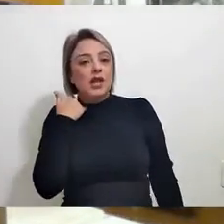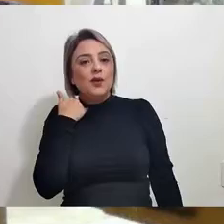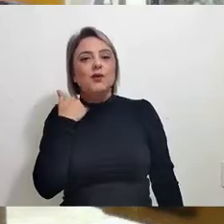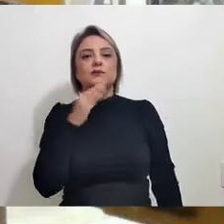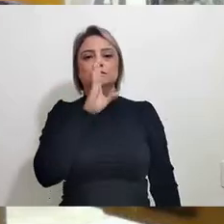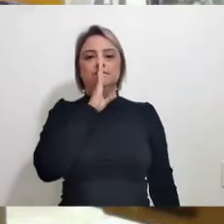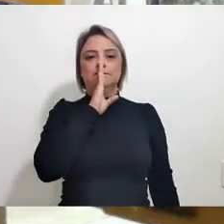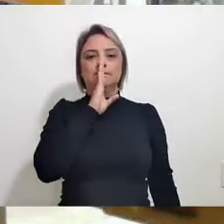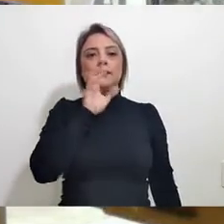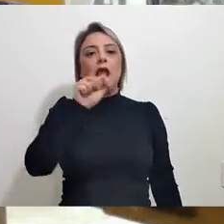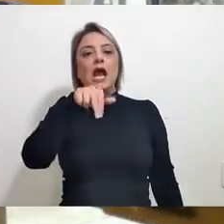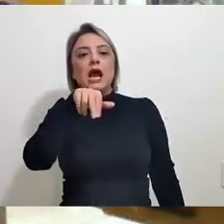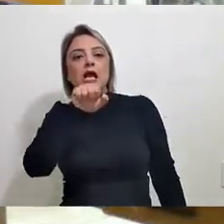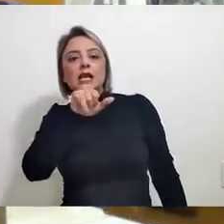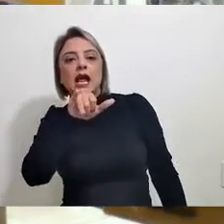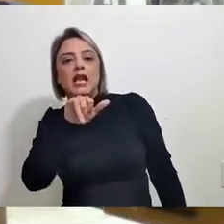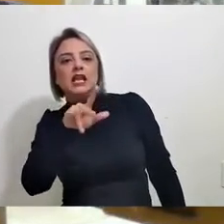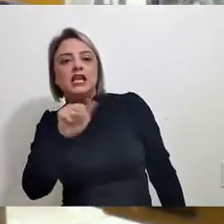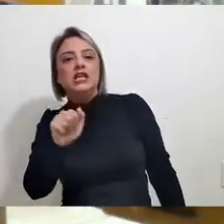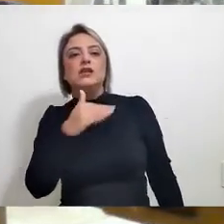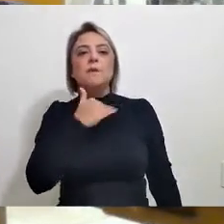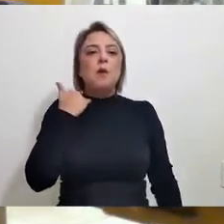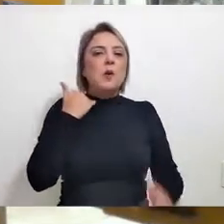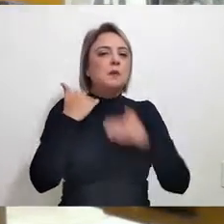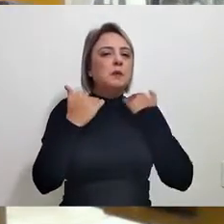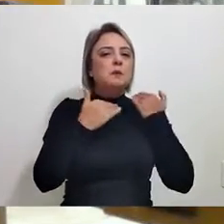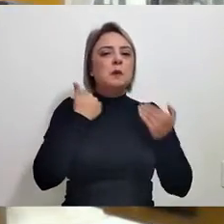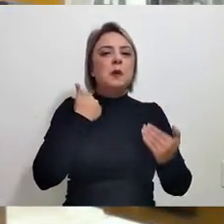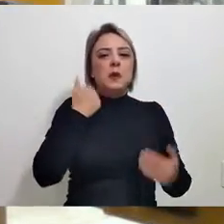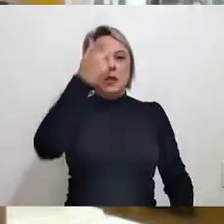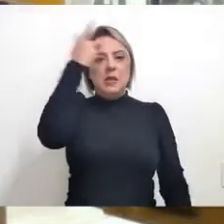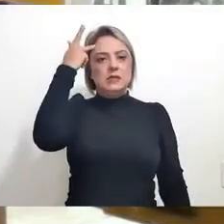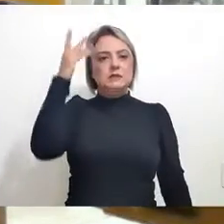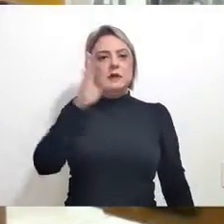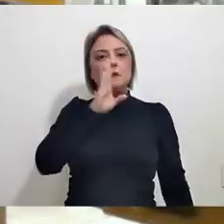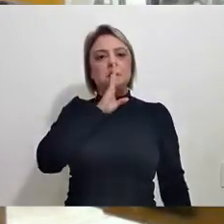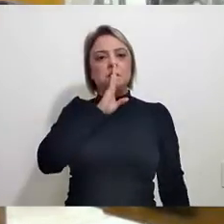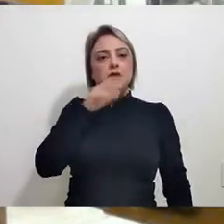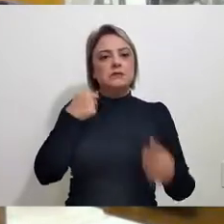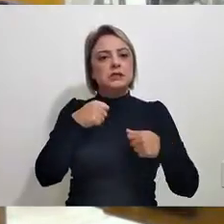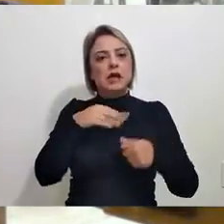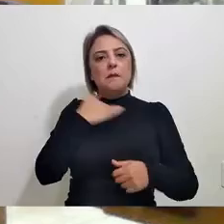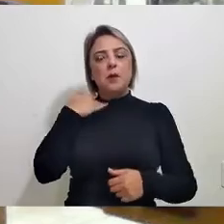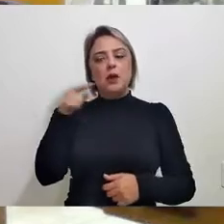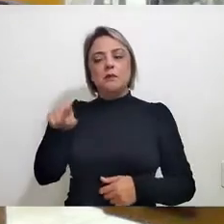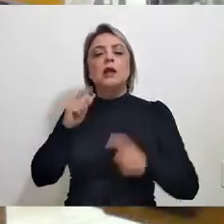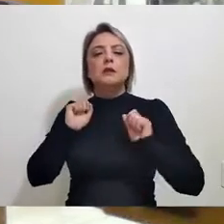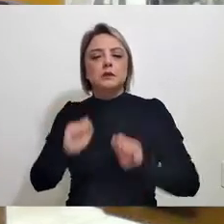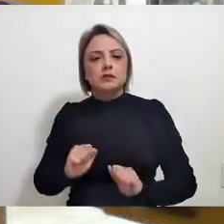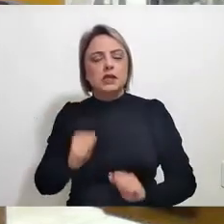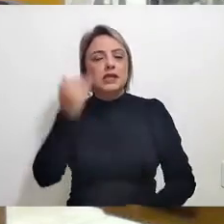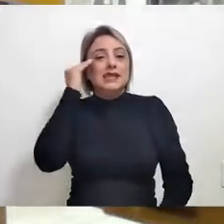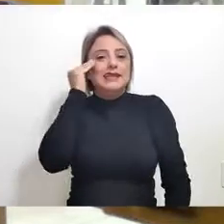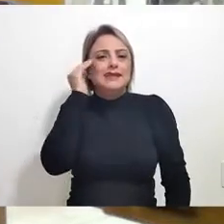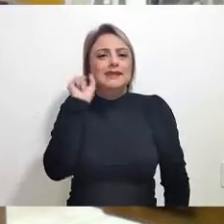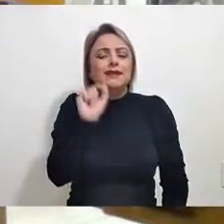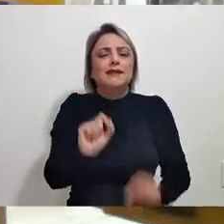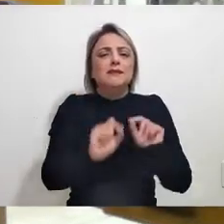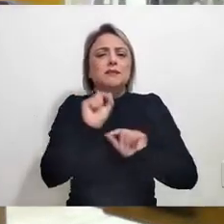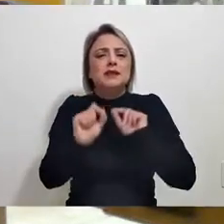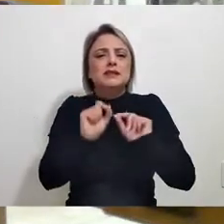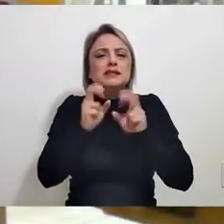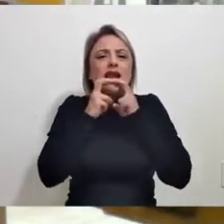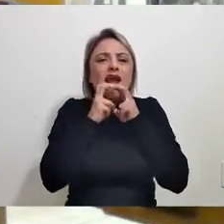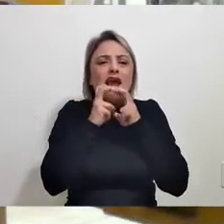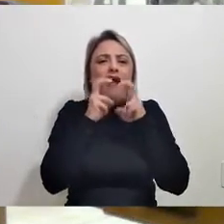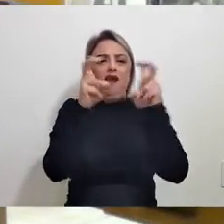Maria, é professora, sabe? E mesmo que chame de tia, sem problema algum, mas que a gente precisa